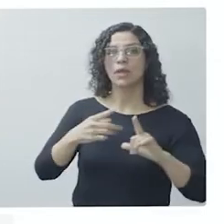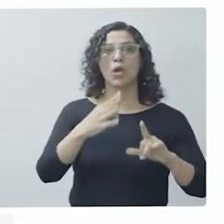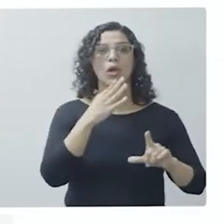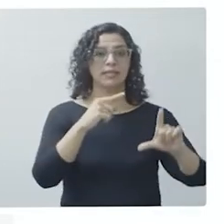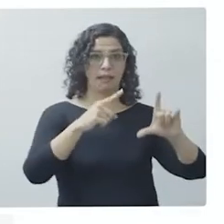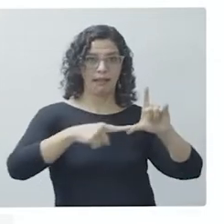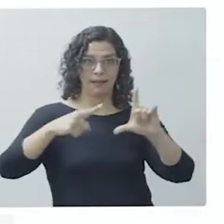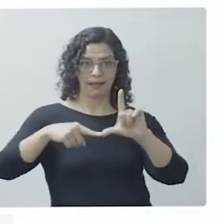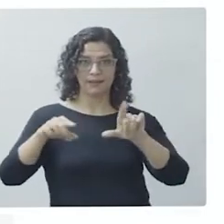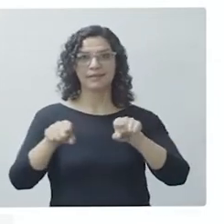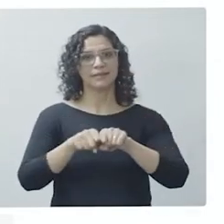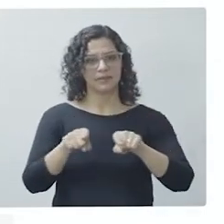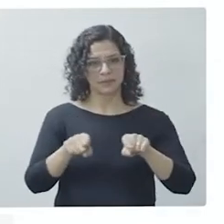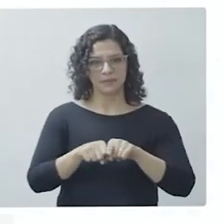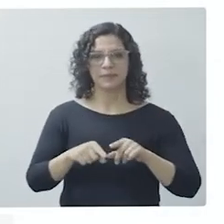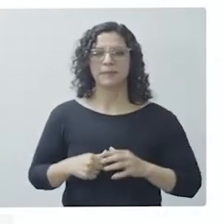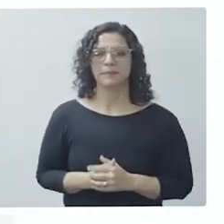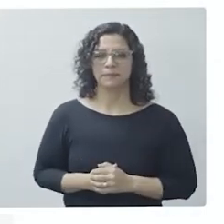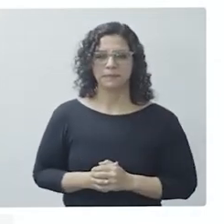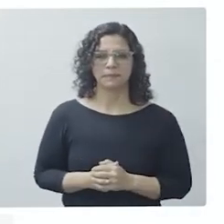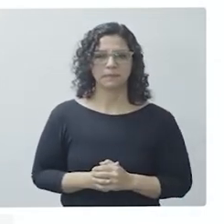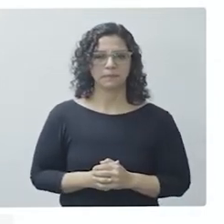conhecer as letras.